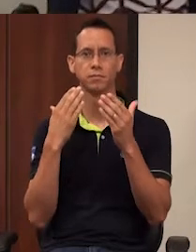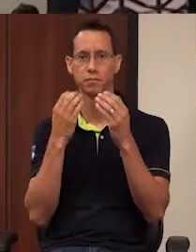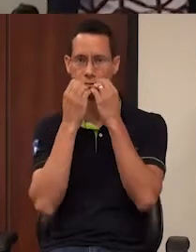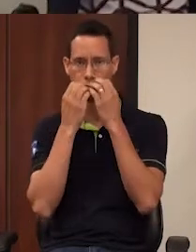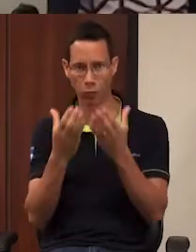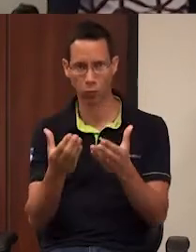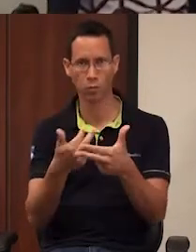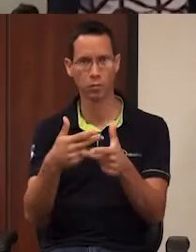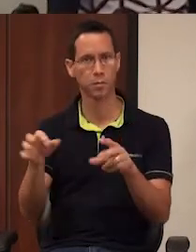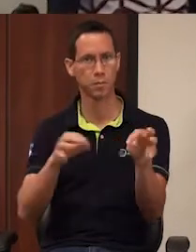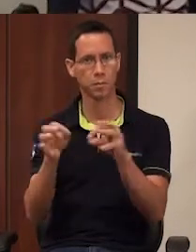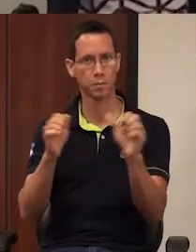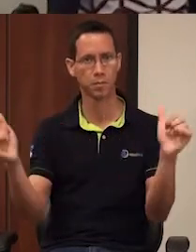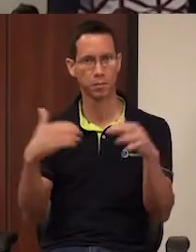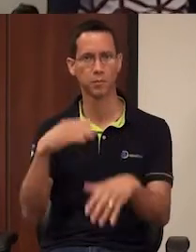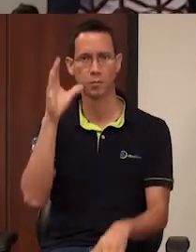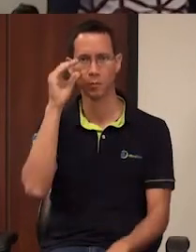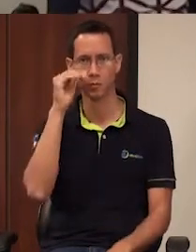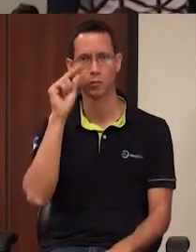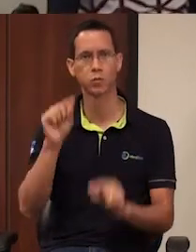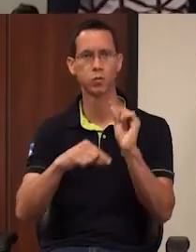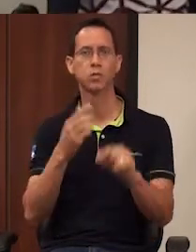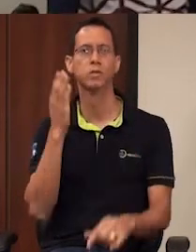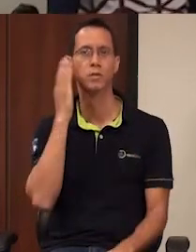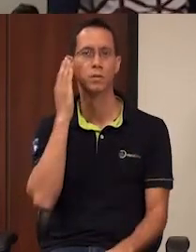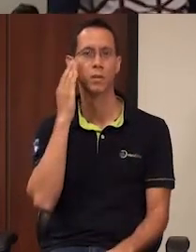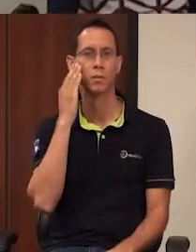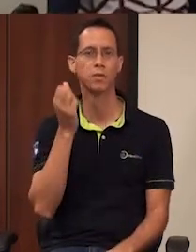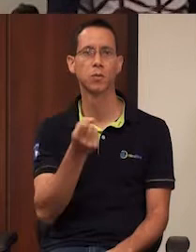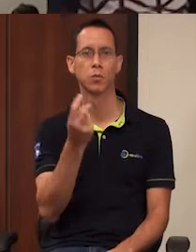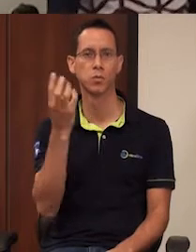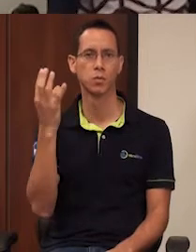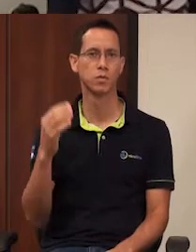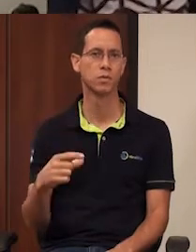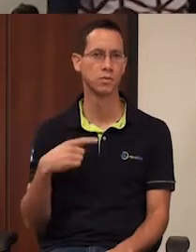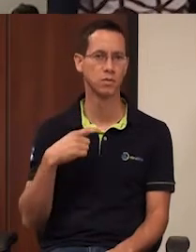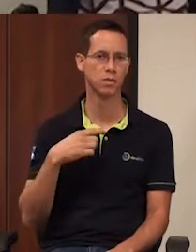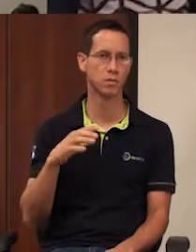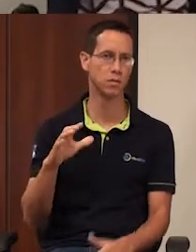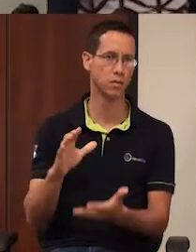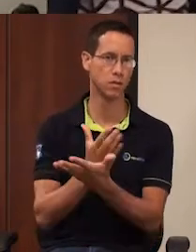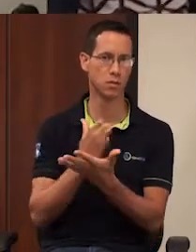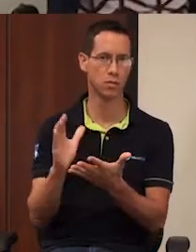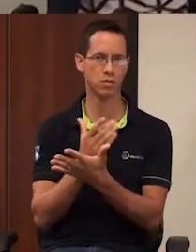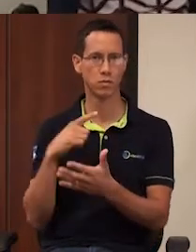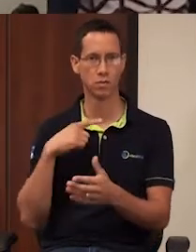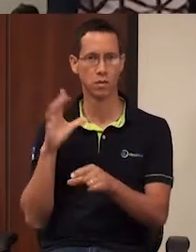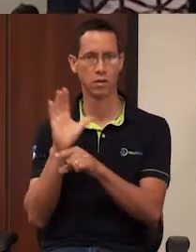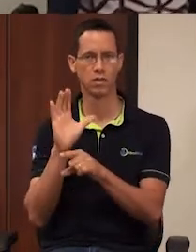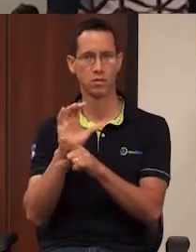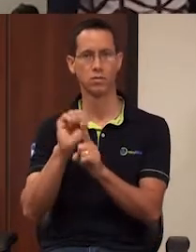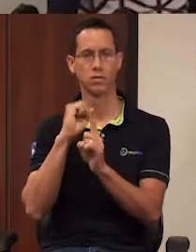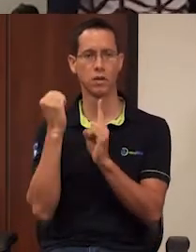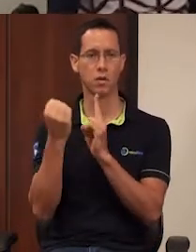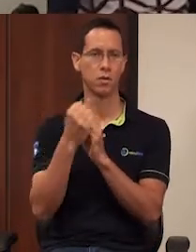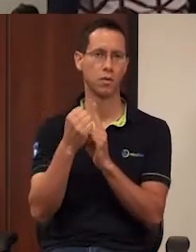bom. Até eu estou curioso de saber o público, né? Eu sei que aqui perto de mim tem algumas assistentes